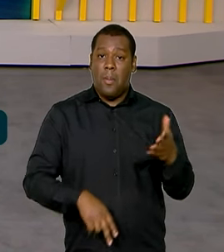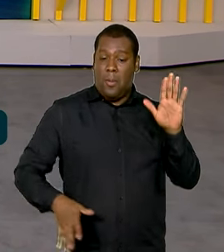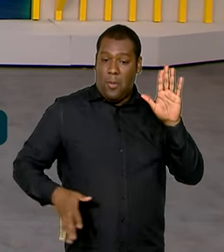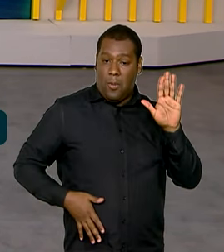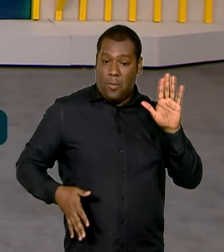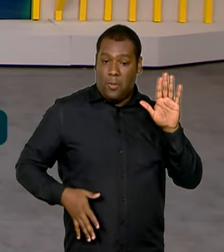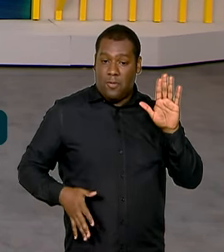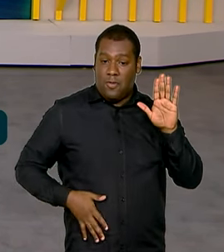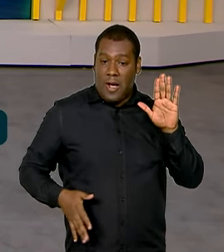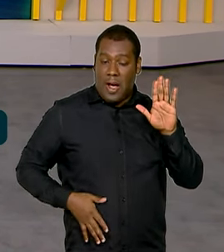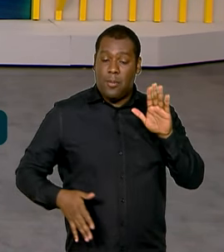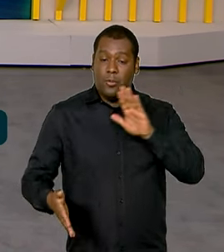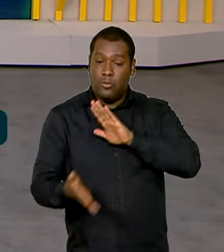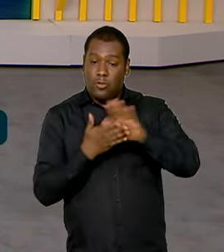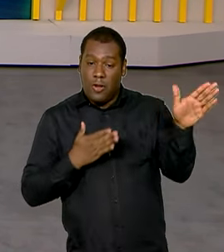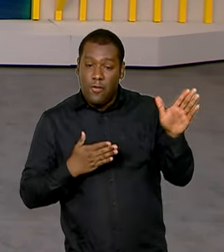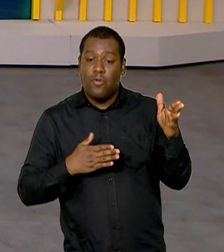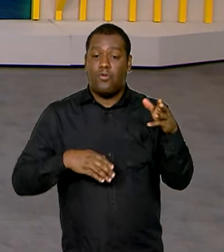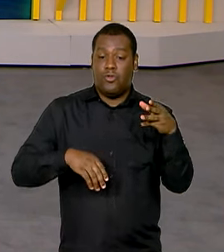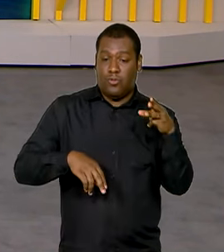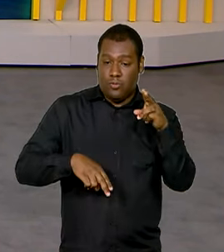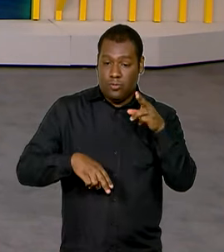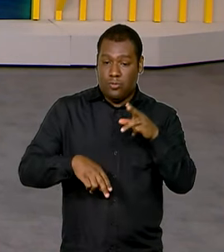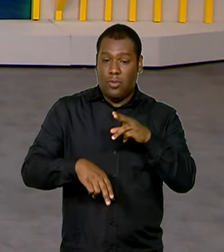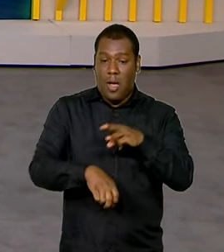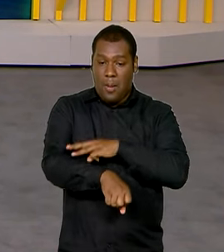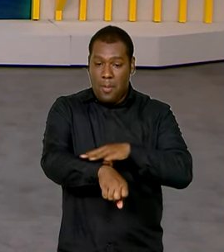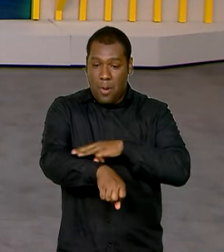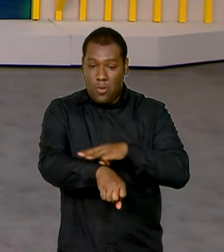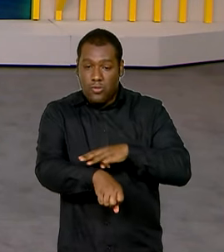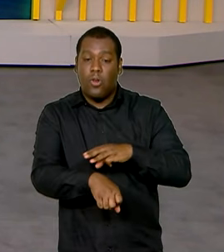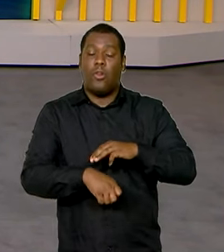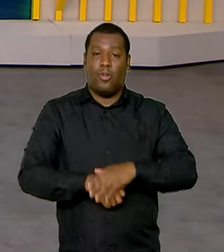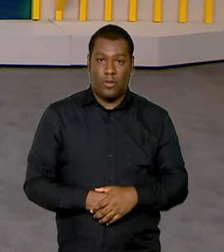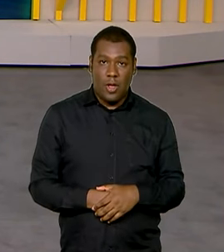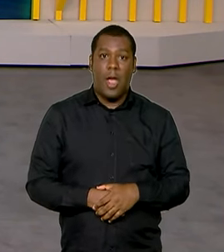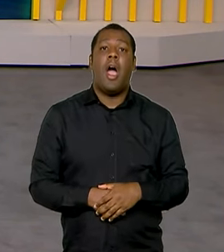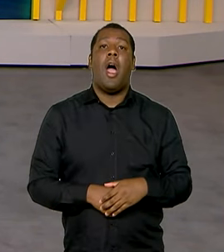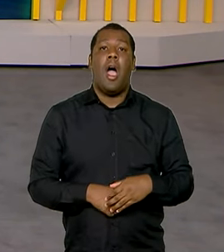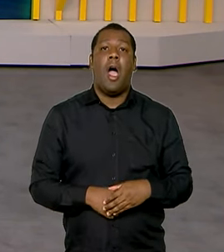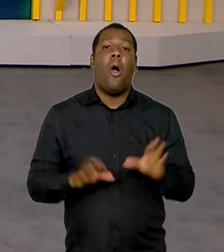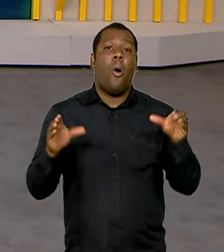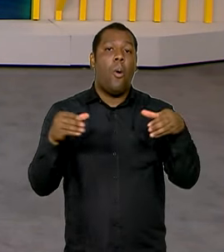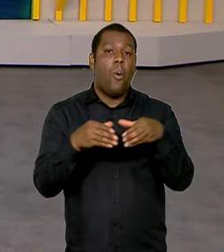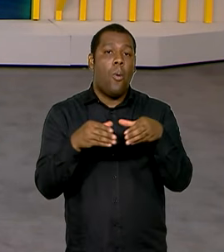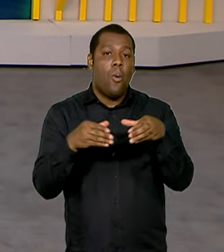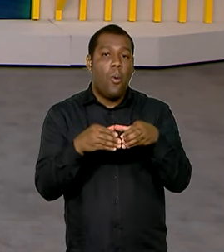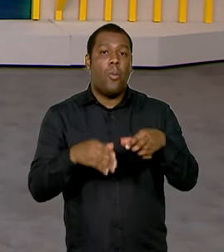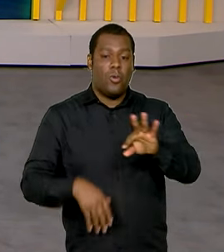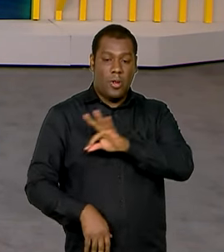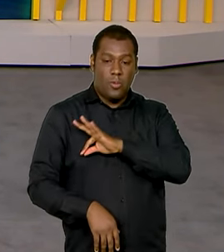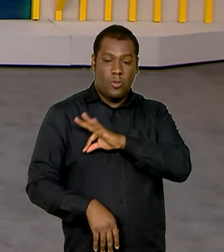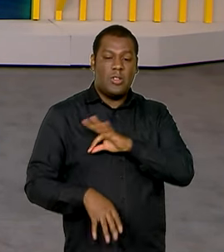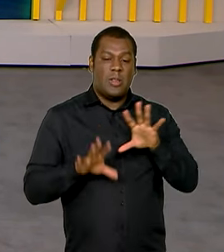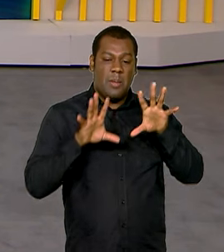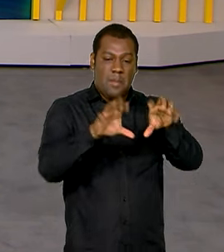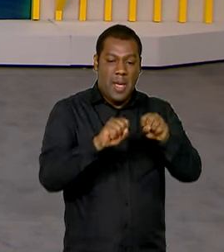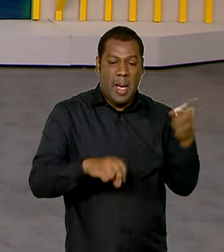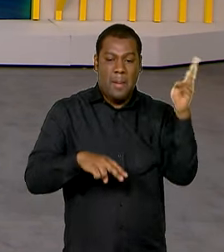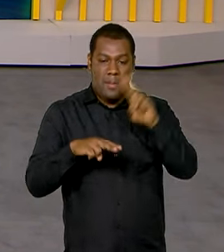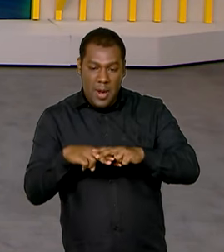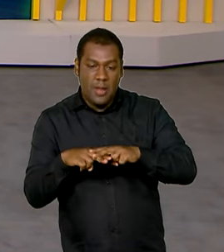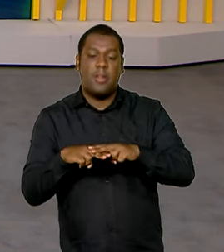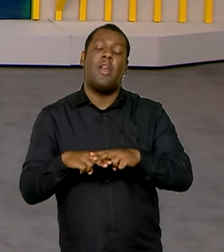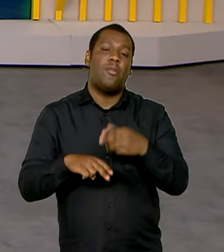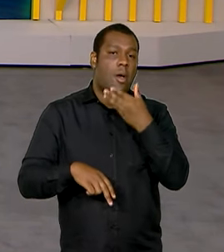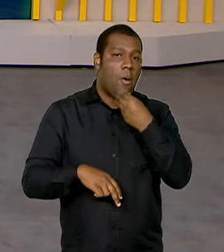Mossoró no Rio Grande do Norte em uma operação conjunta das forças de segurança os dois criminosos foram pegos